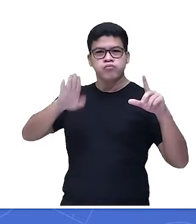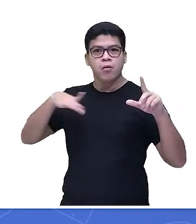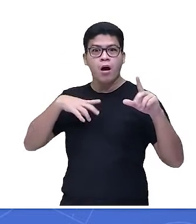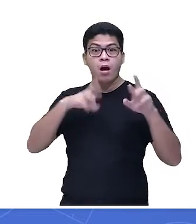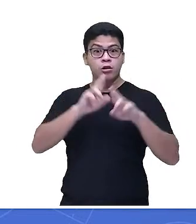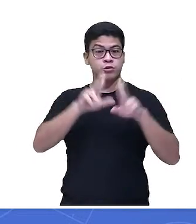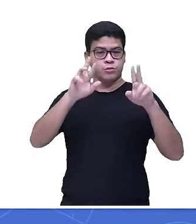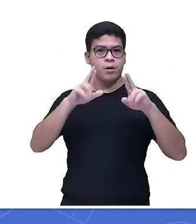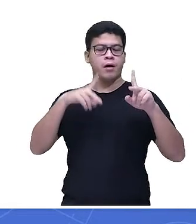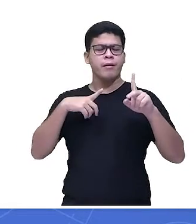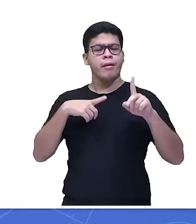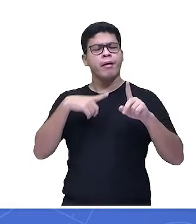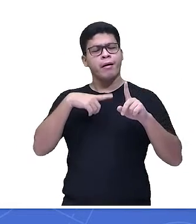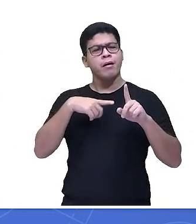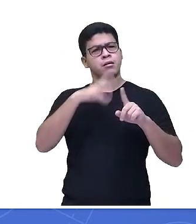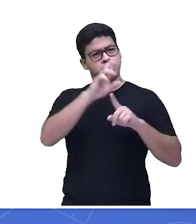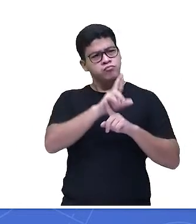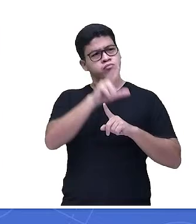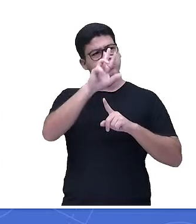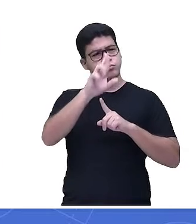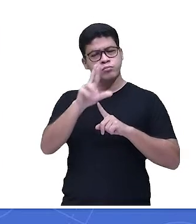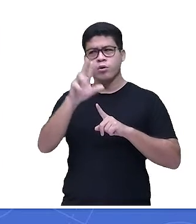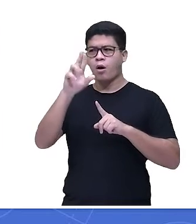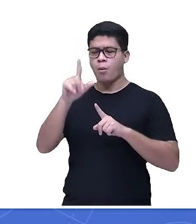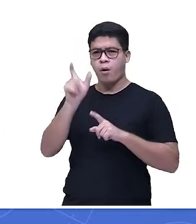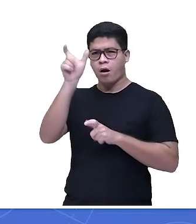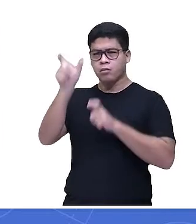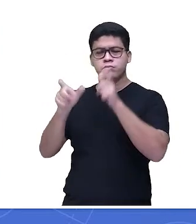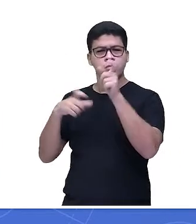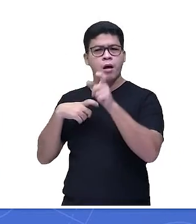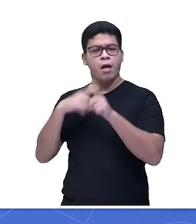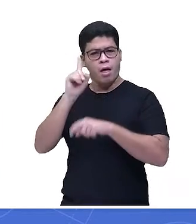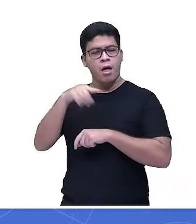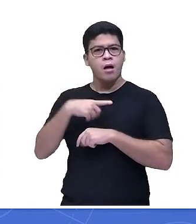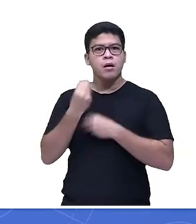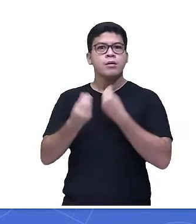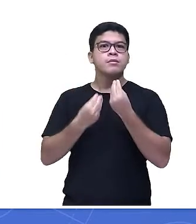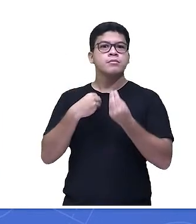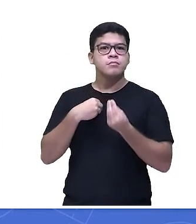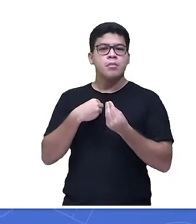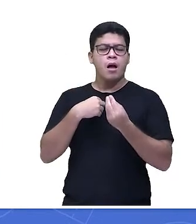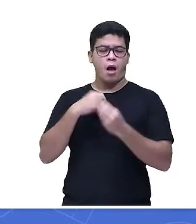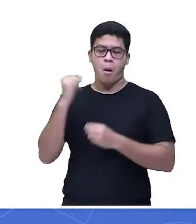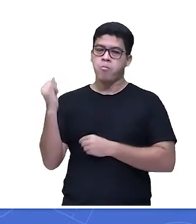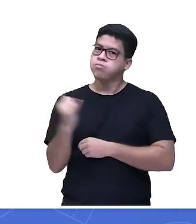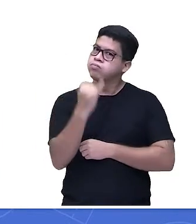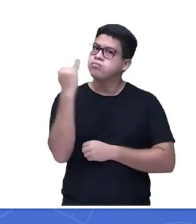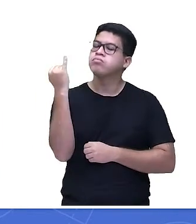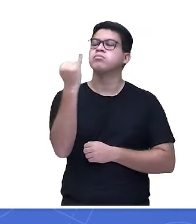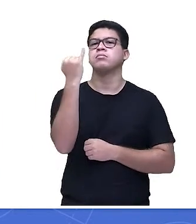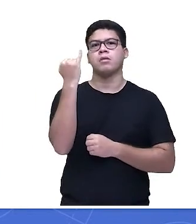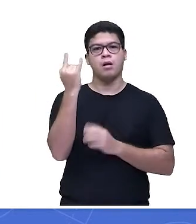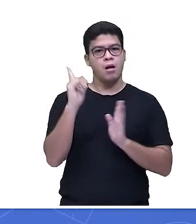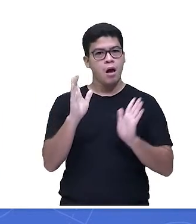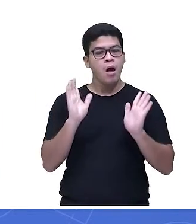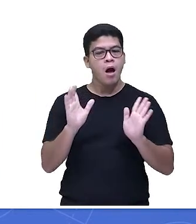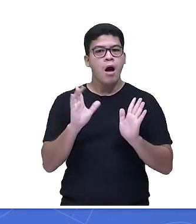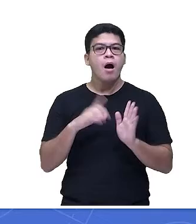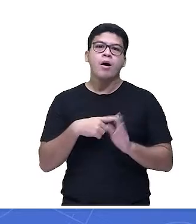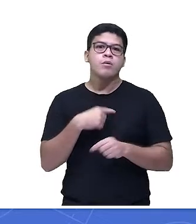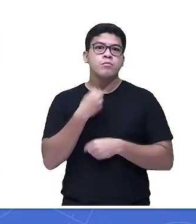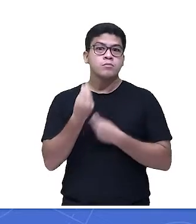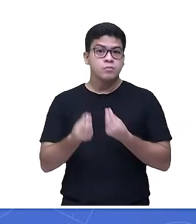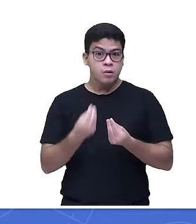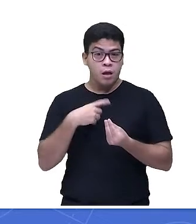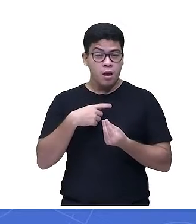diferenciar as cores, Então, o aspecto visual aqui é muito importante. E o aspecto